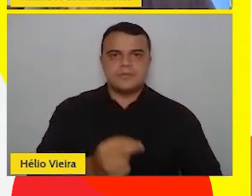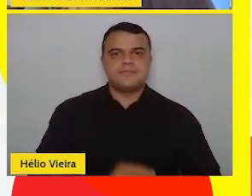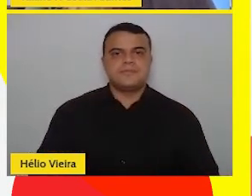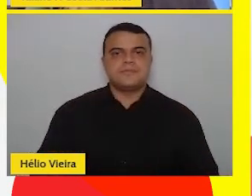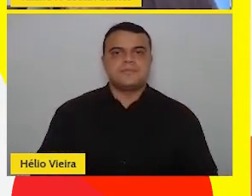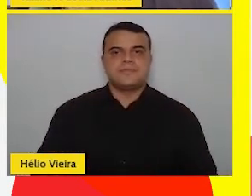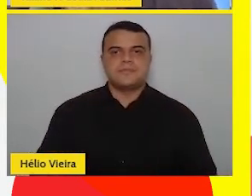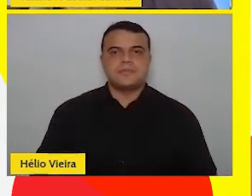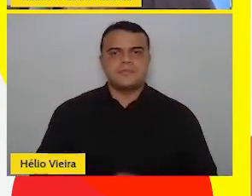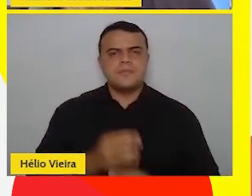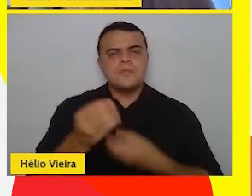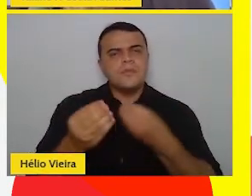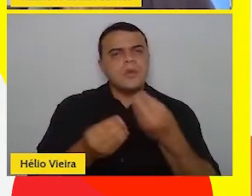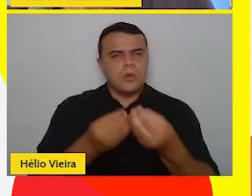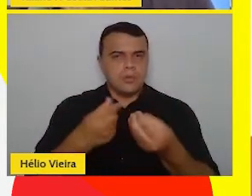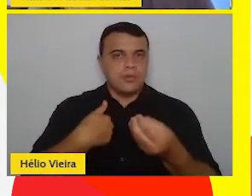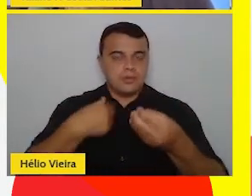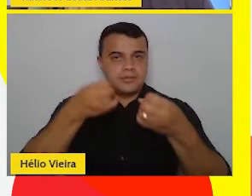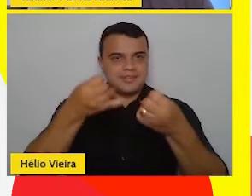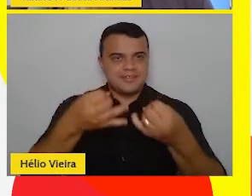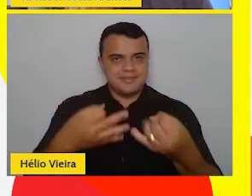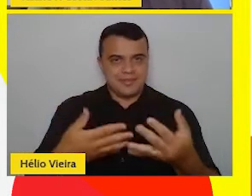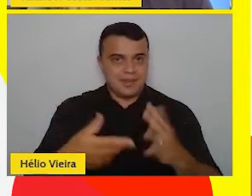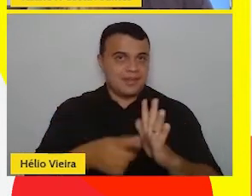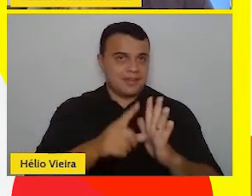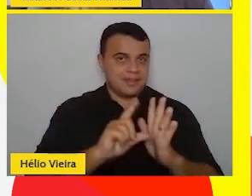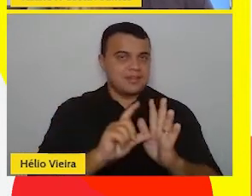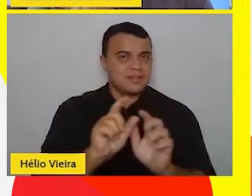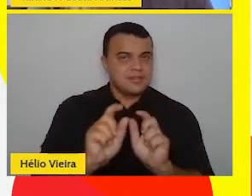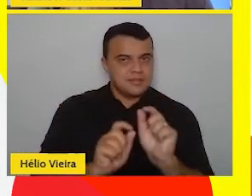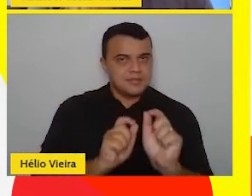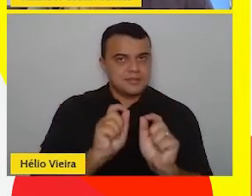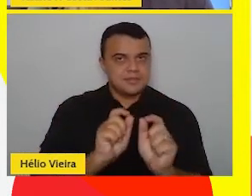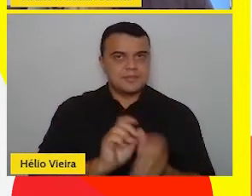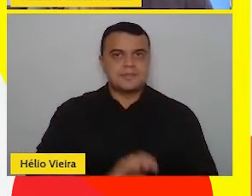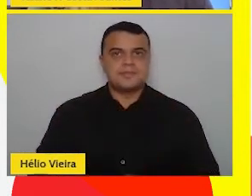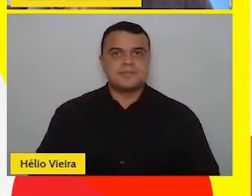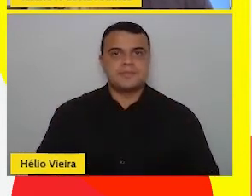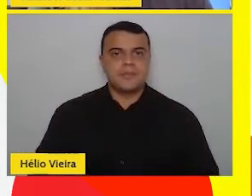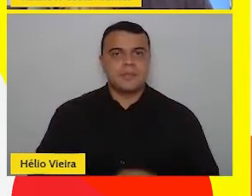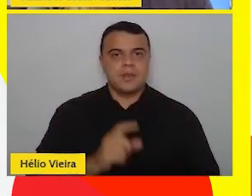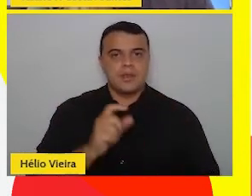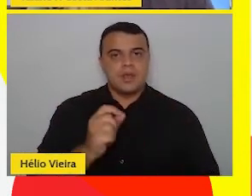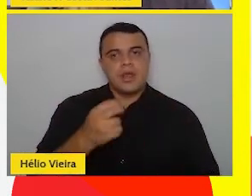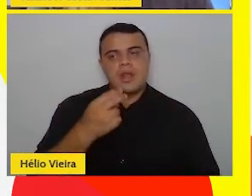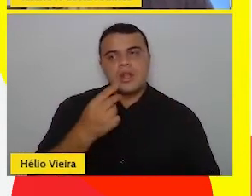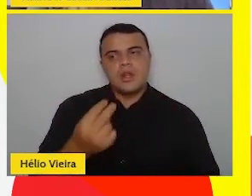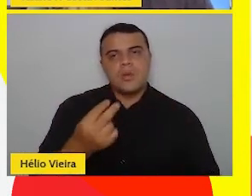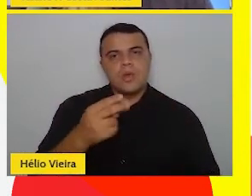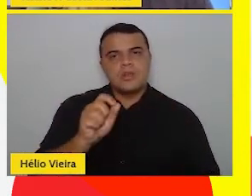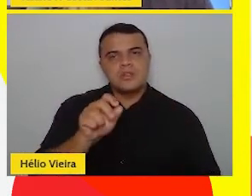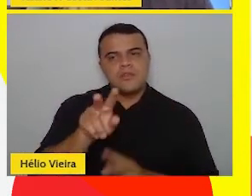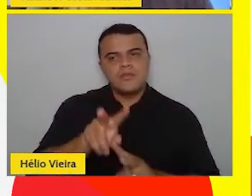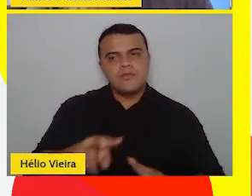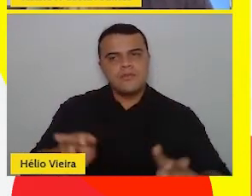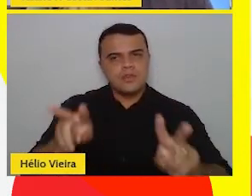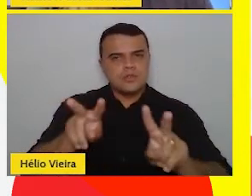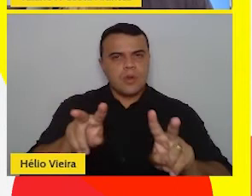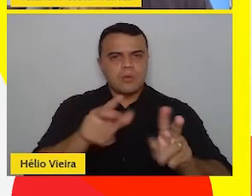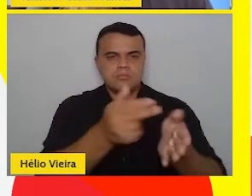Bom, como eu falei anteriormente, a linguagem visual comunica